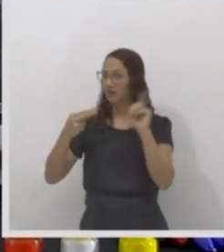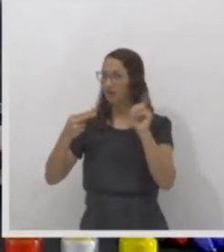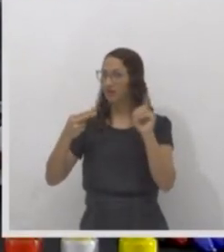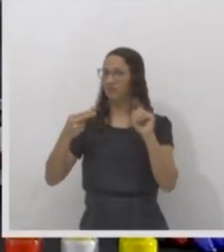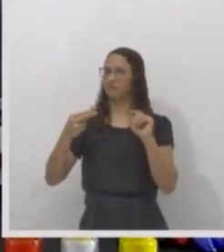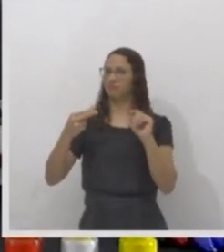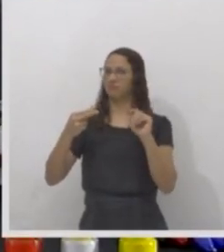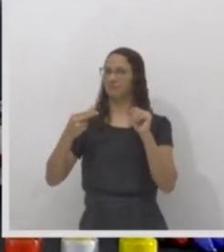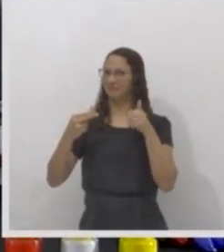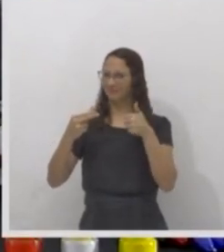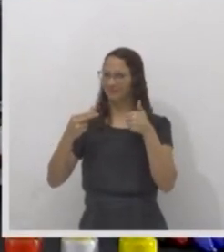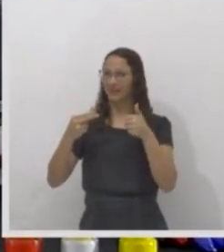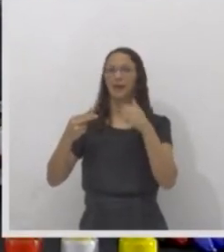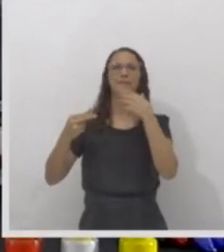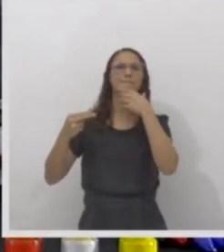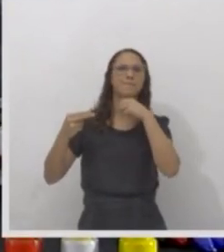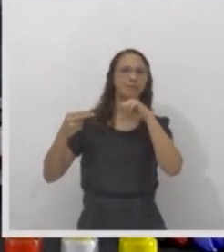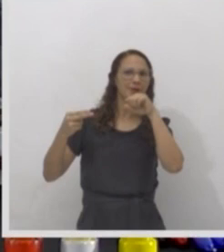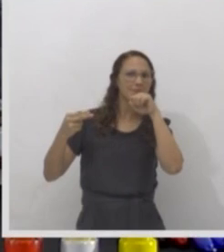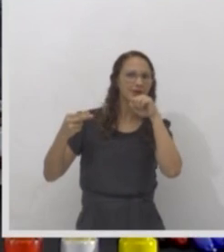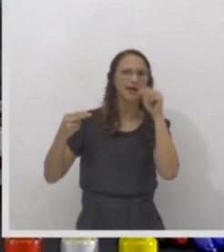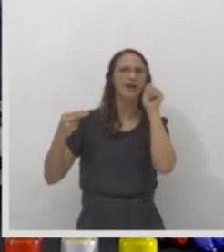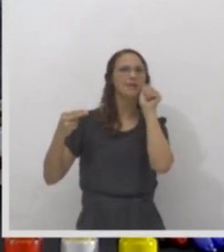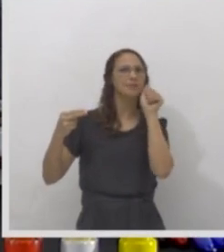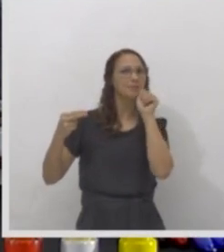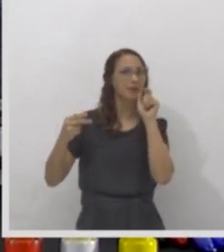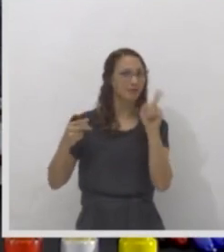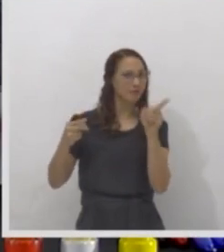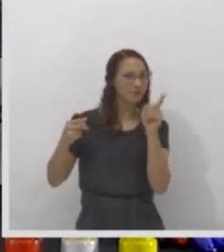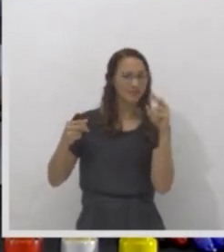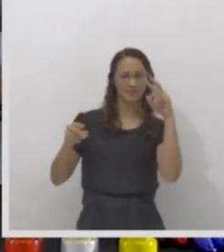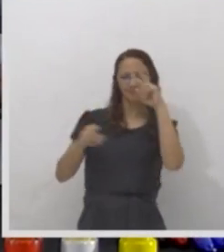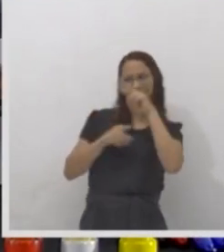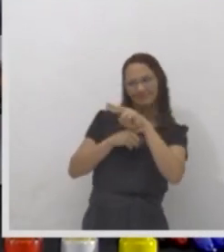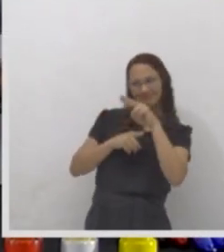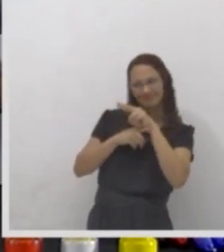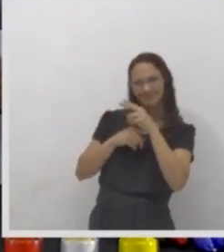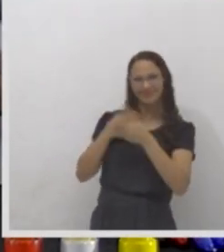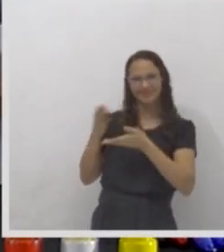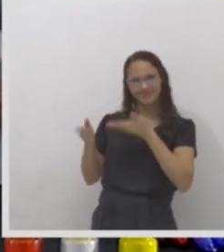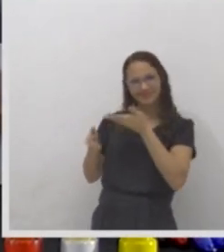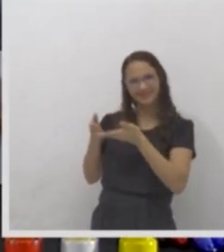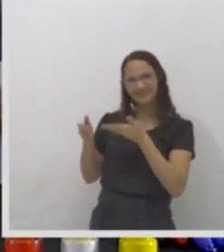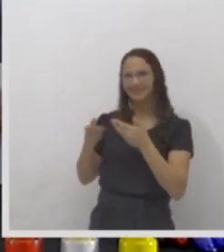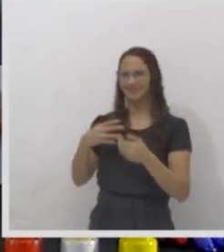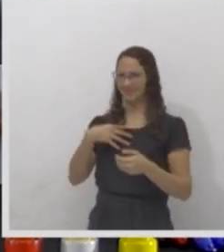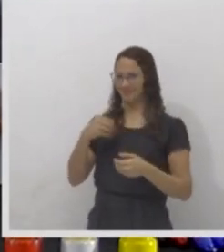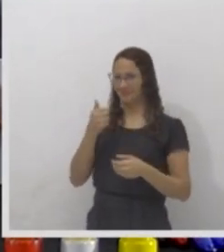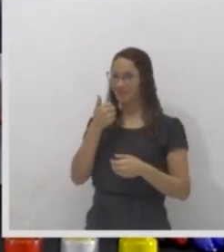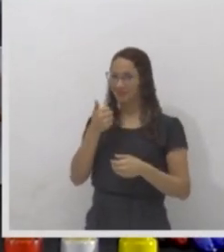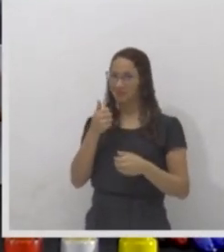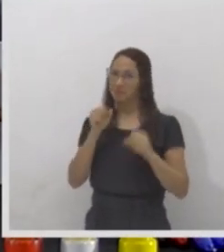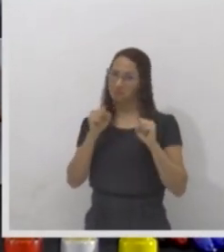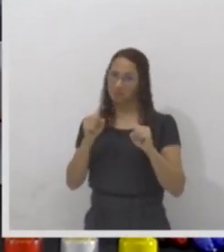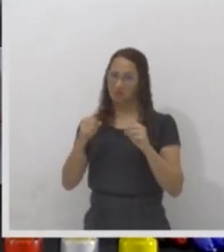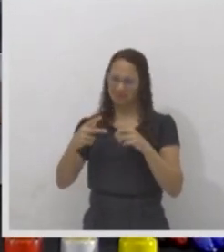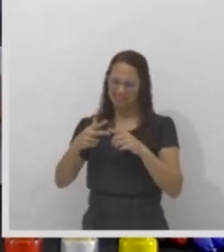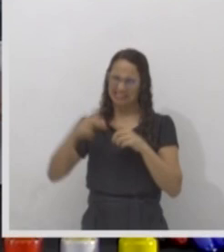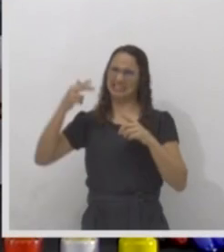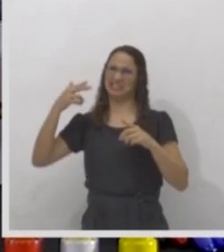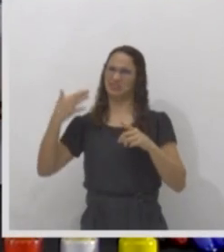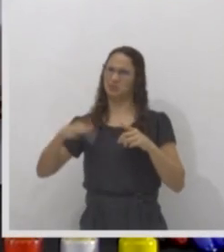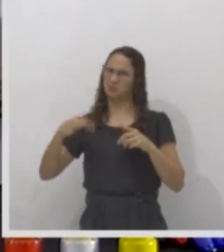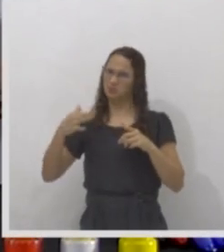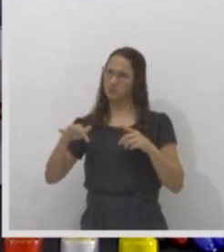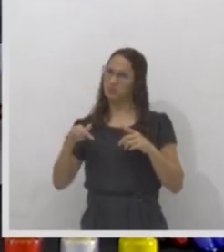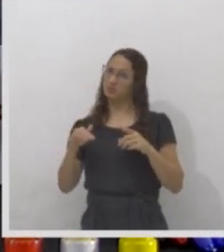observe aí o seu filho, tá? Apesar de ser uma tesoura sem ponta, mas também pode cortar o dedinho, né? E a gente não quer que isso aconteça. Então